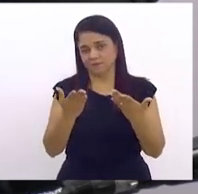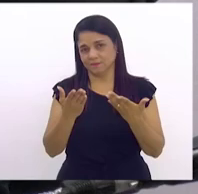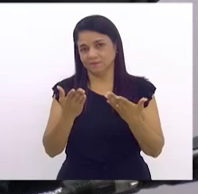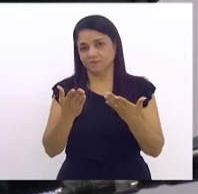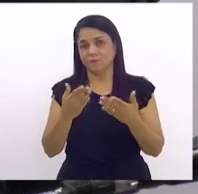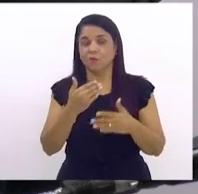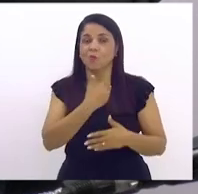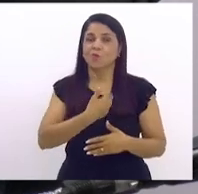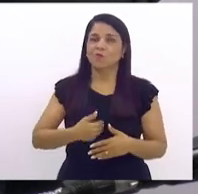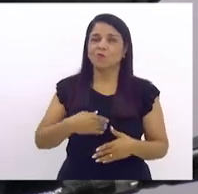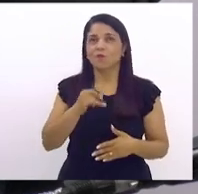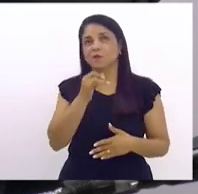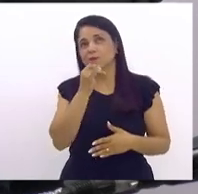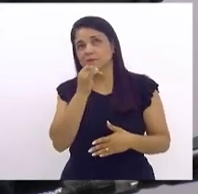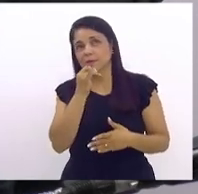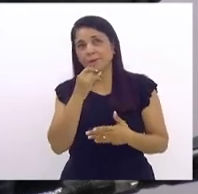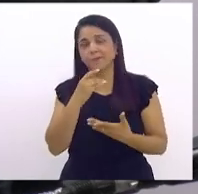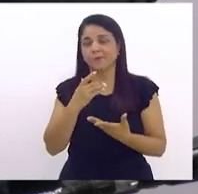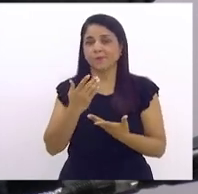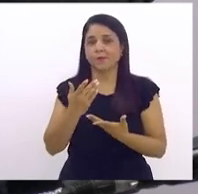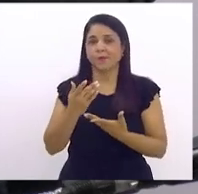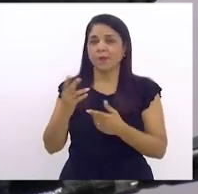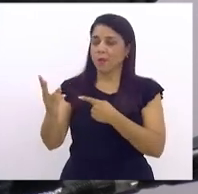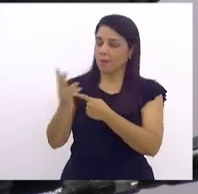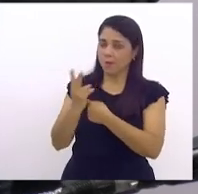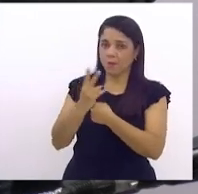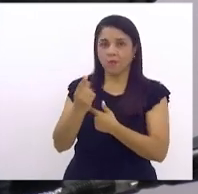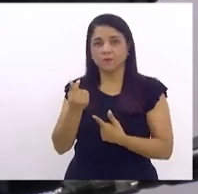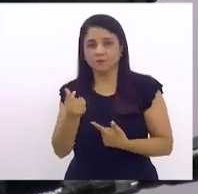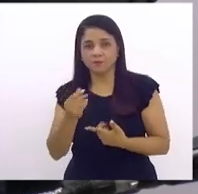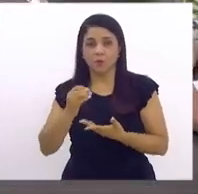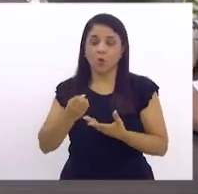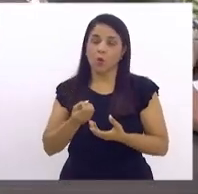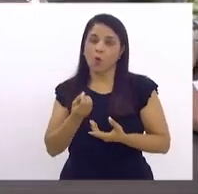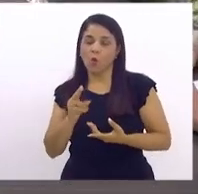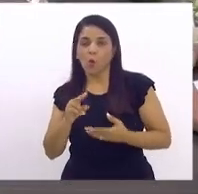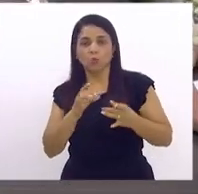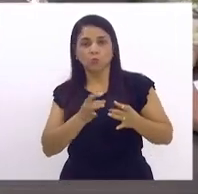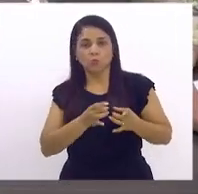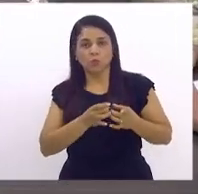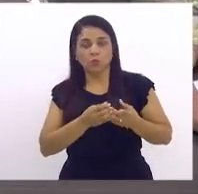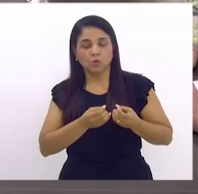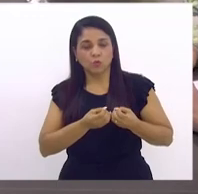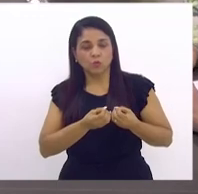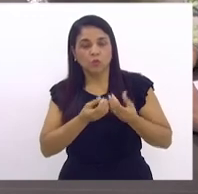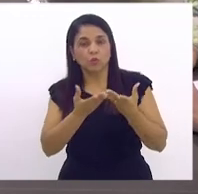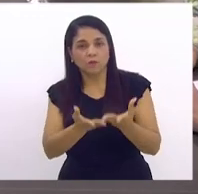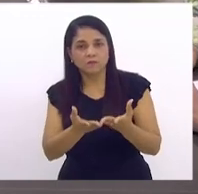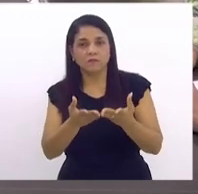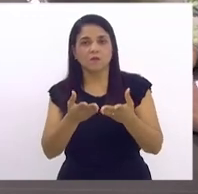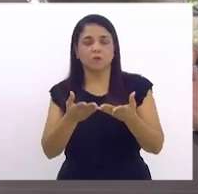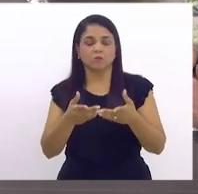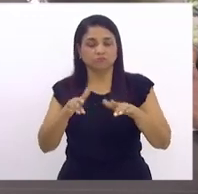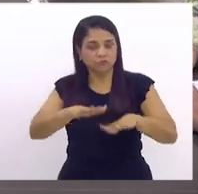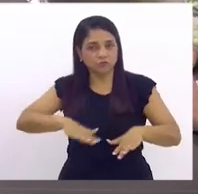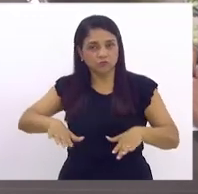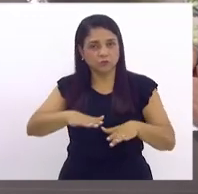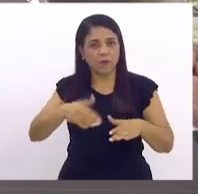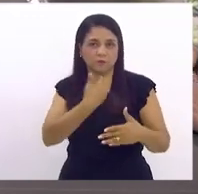quando o governo vai contrair empréstimos, quando o governo vai fazer cessão, doação de espaço público, equipamento público, tem que ser